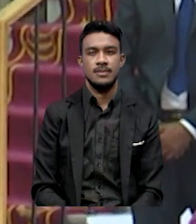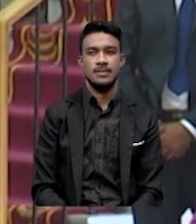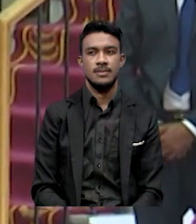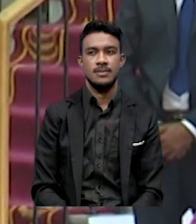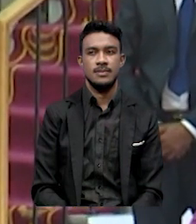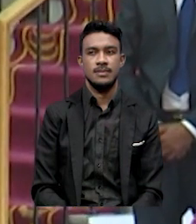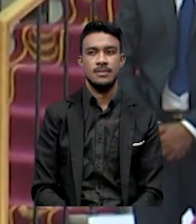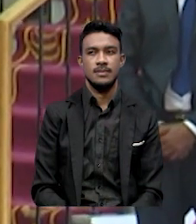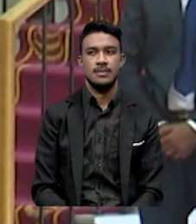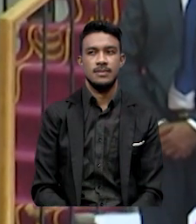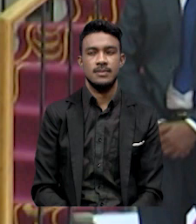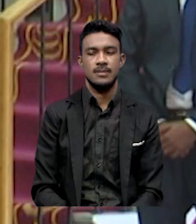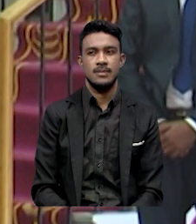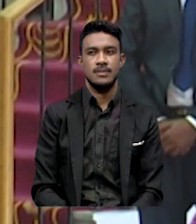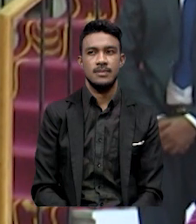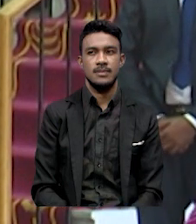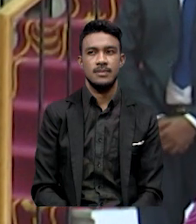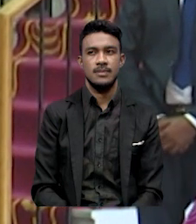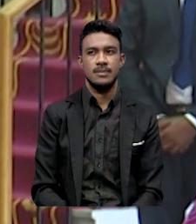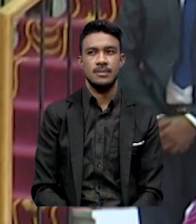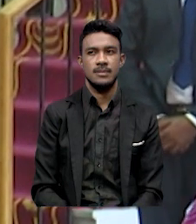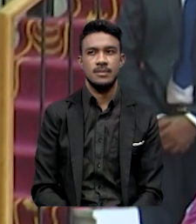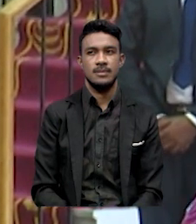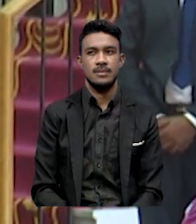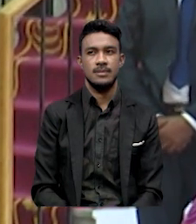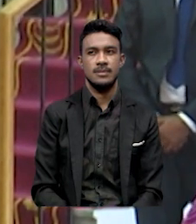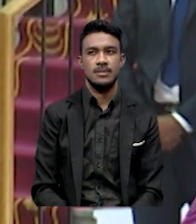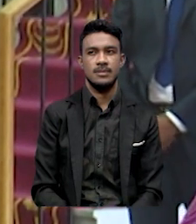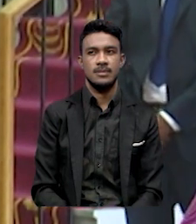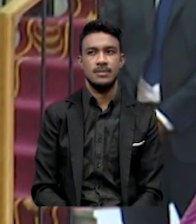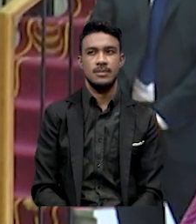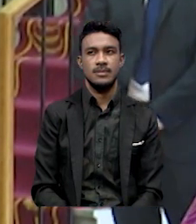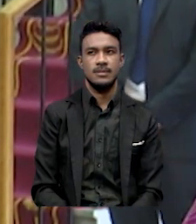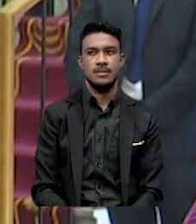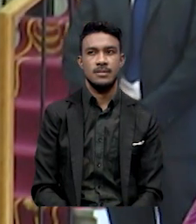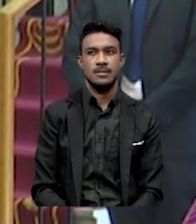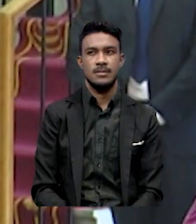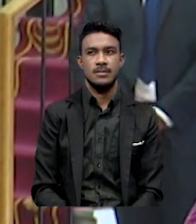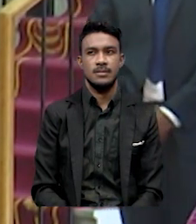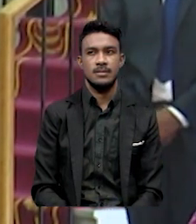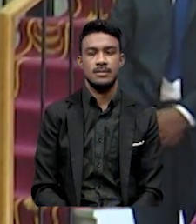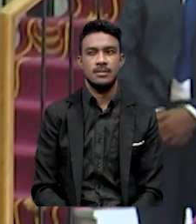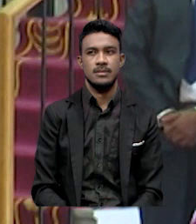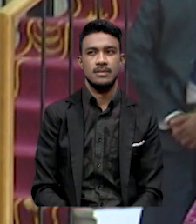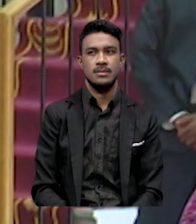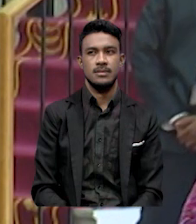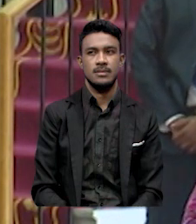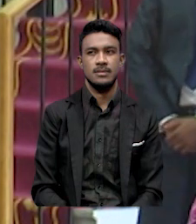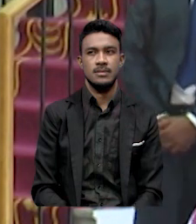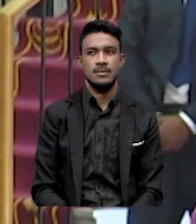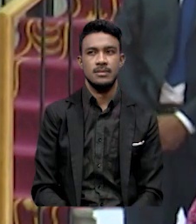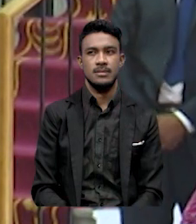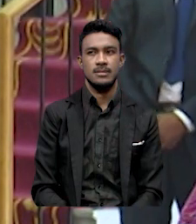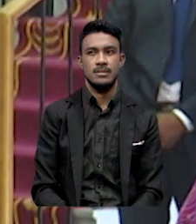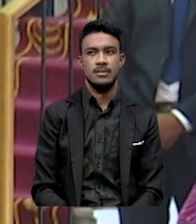e, se possível, participar na Web Summit, na Cimeira Digital.